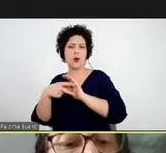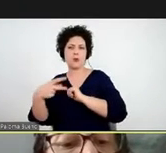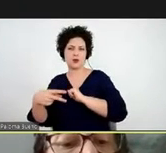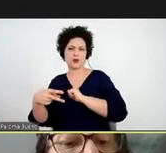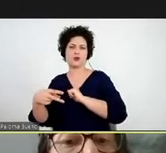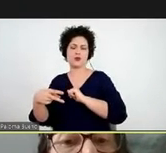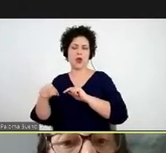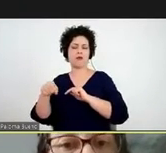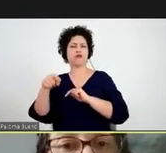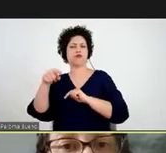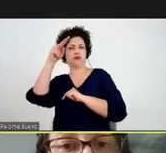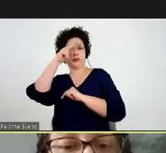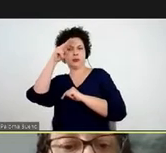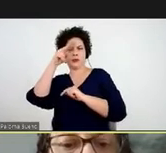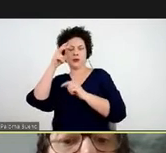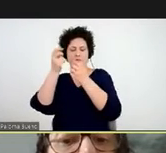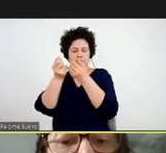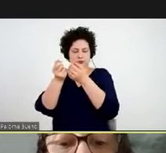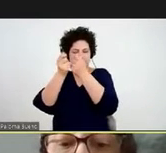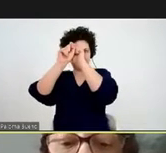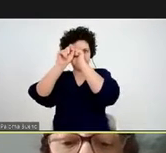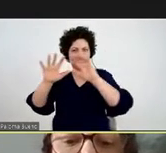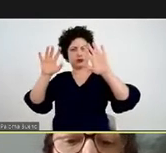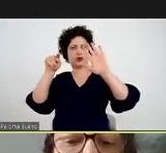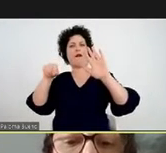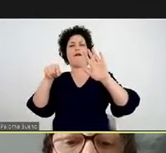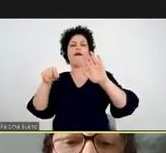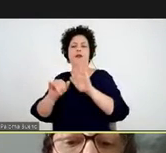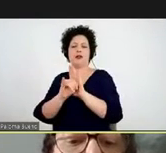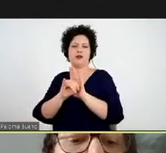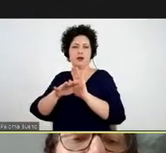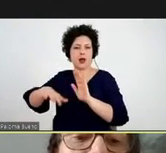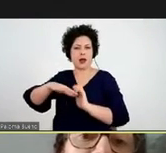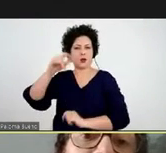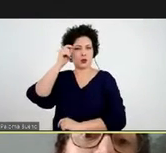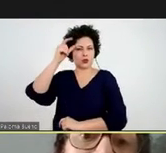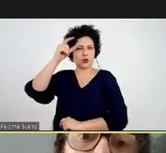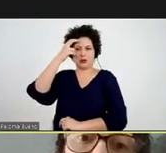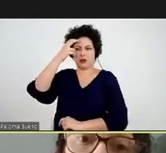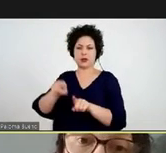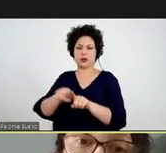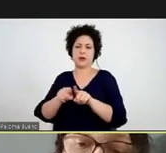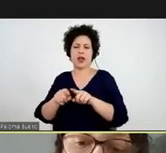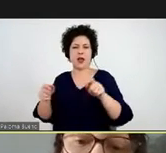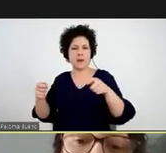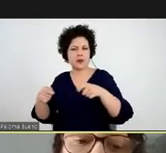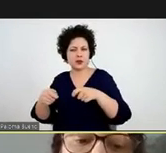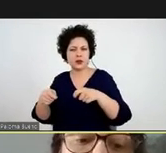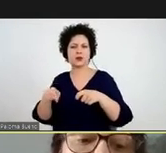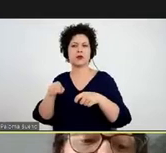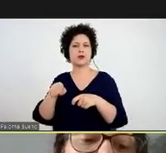a memória sendo ativada como identidade no campo cultural e sua viabilidade, veja bem,